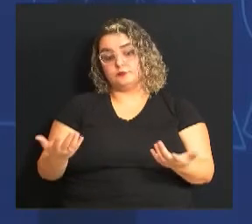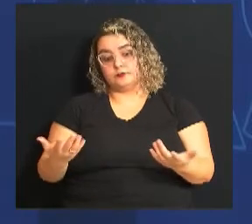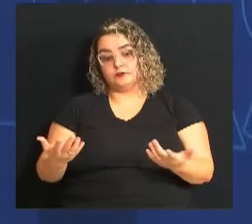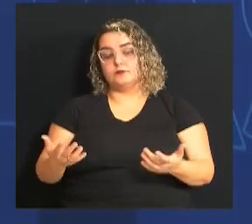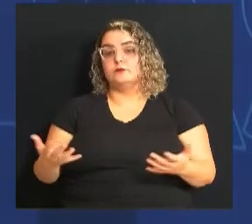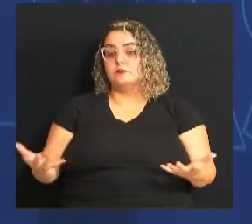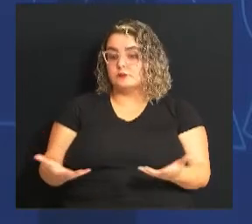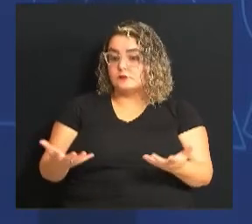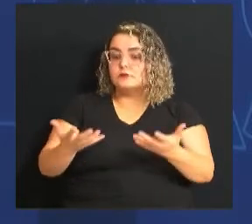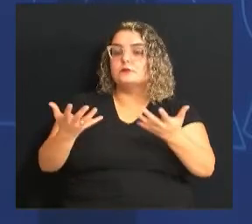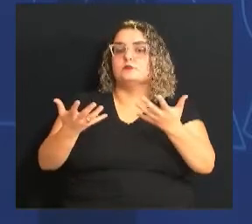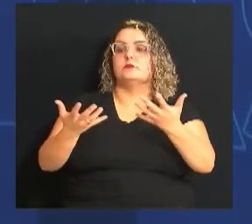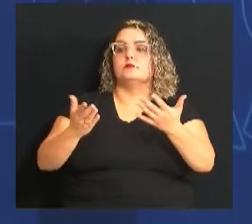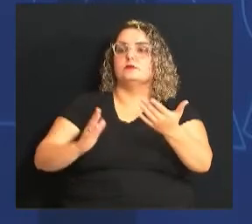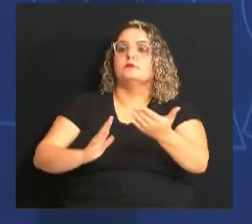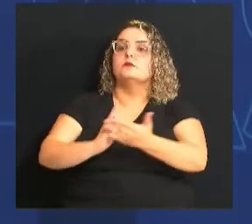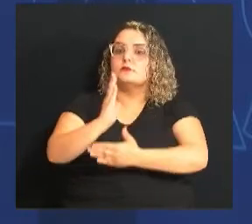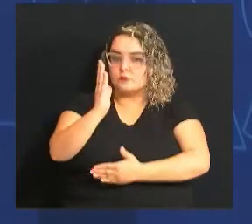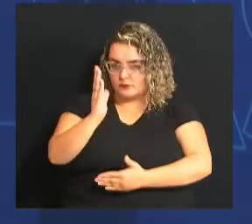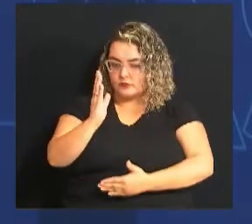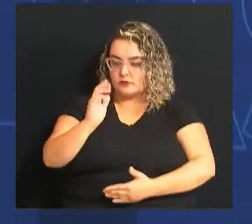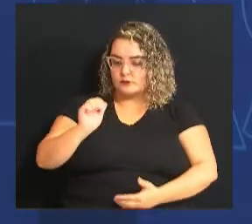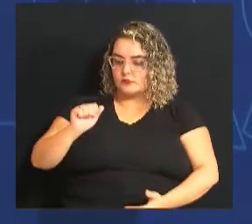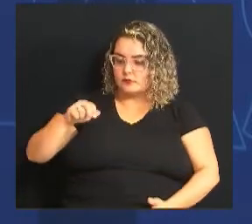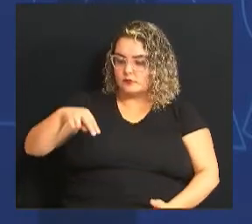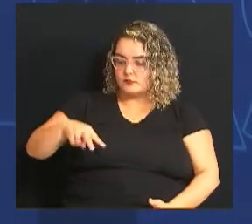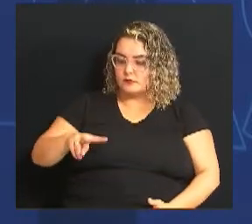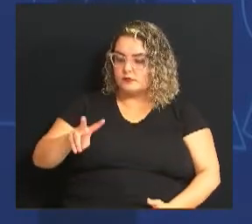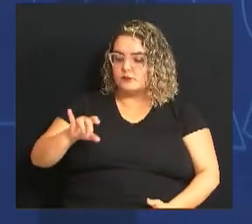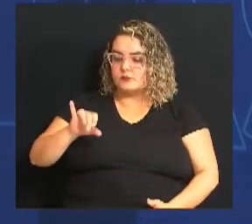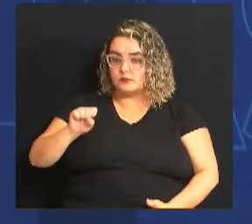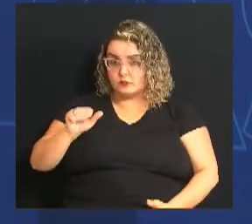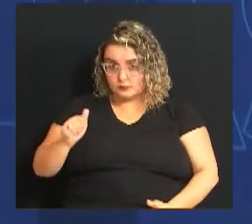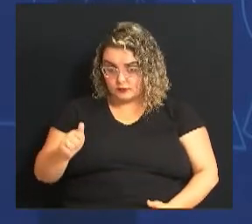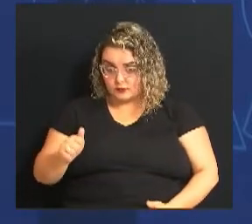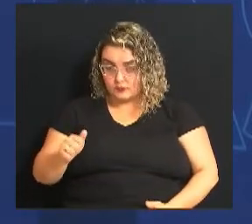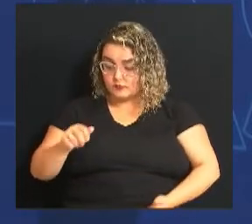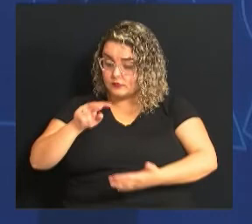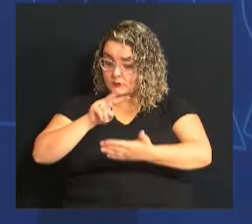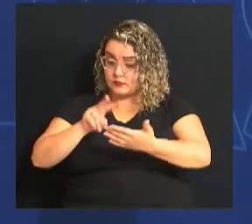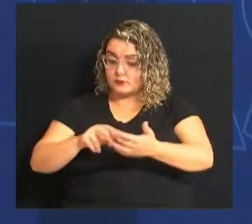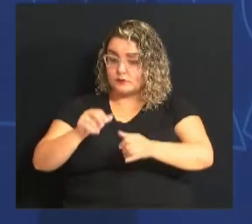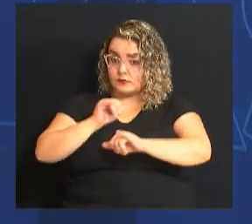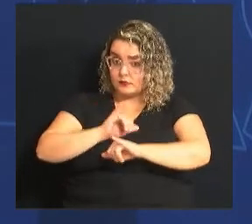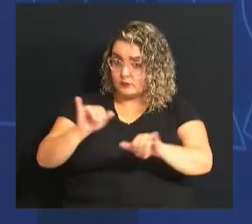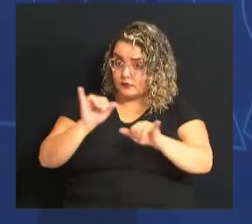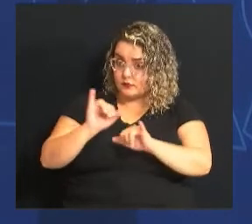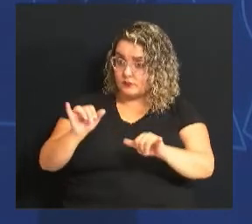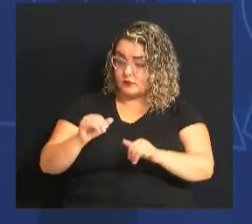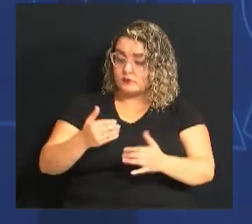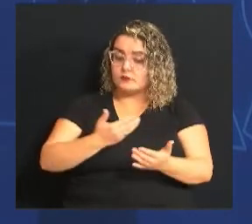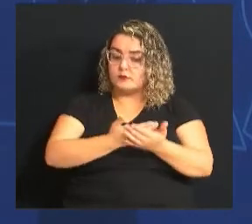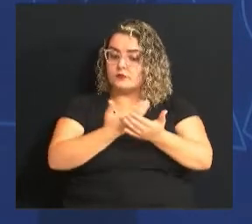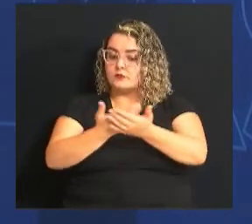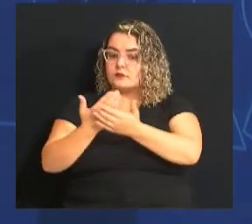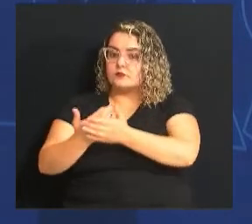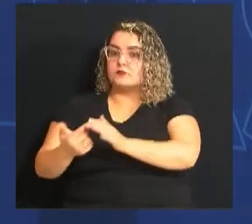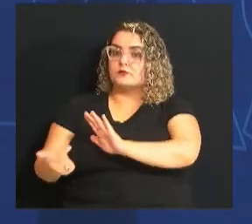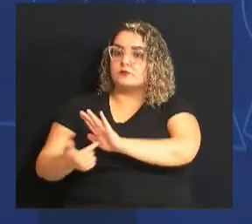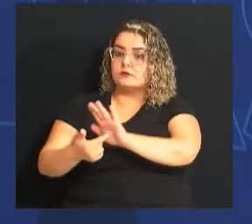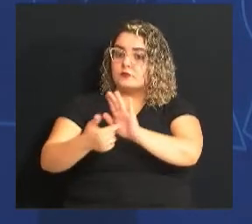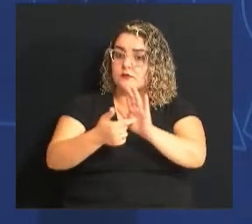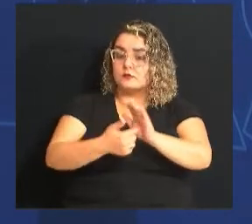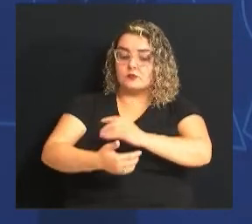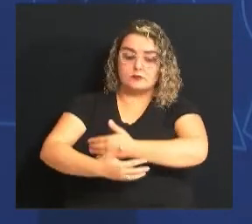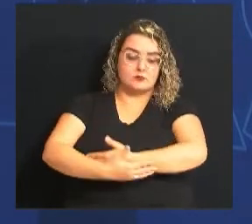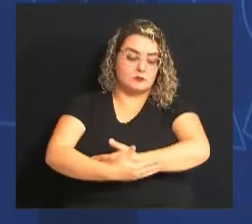com essa aprovação da Anvisa, eu estava lendo uma reportagem que fala que estudos já mostraram que em bebês